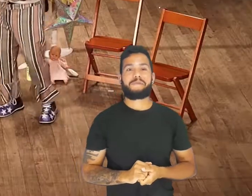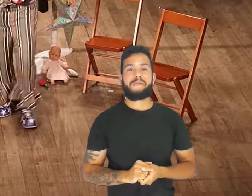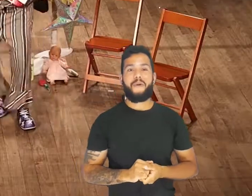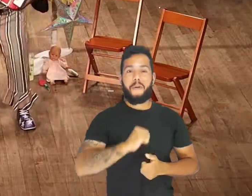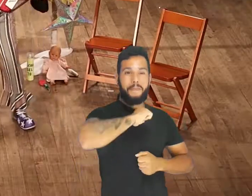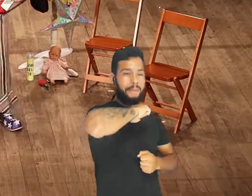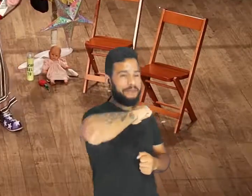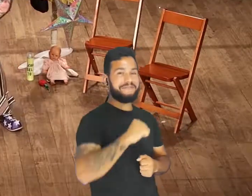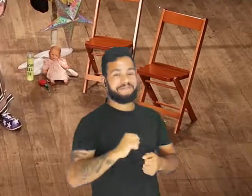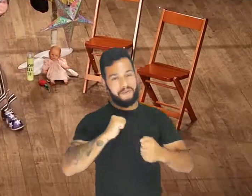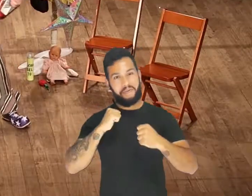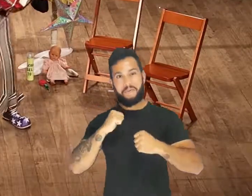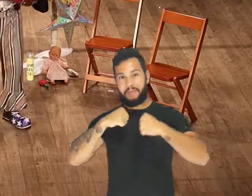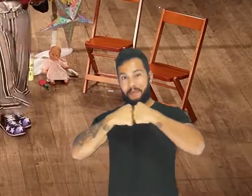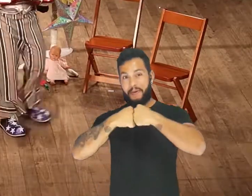Vai cá, vai cá, vai cá!